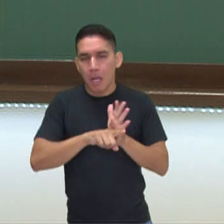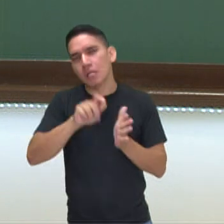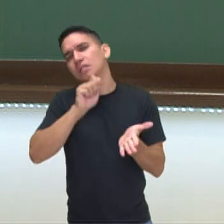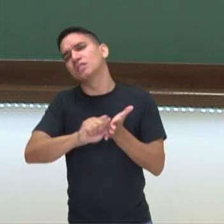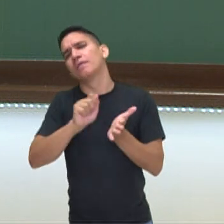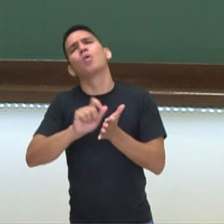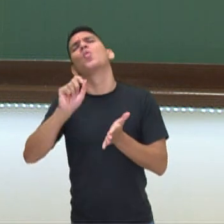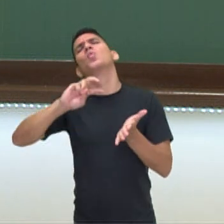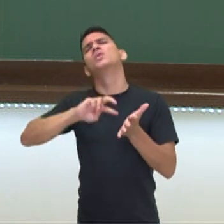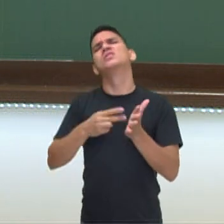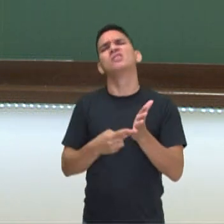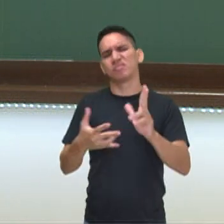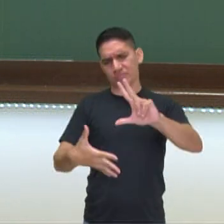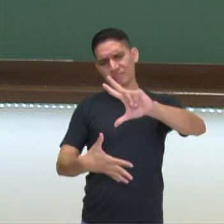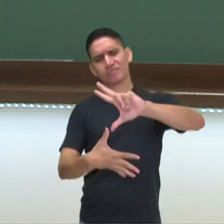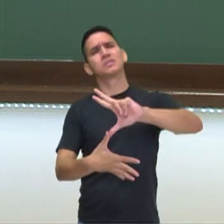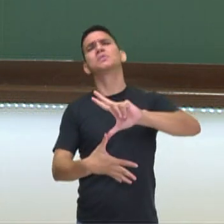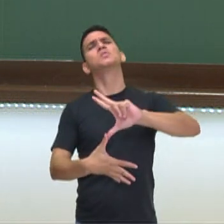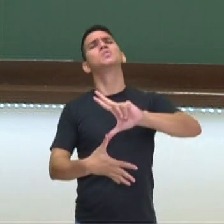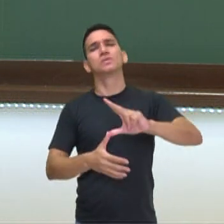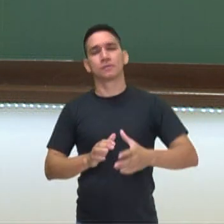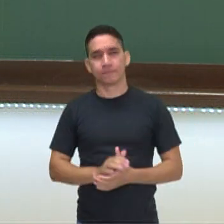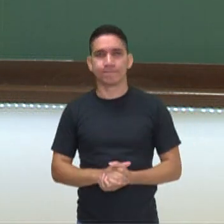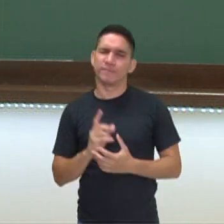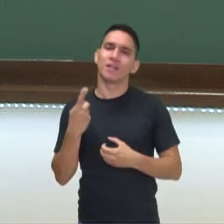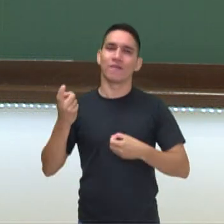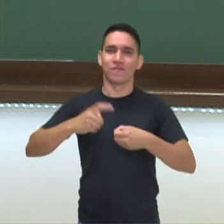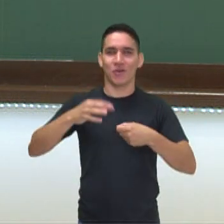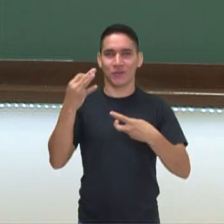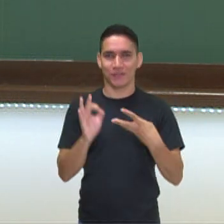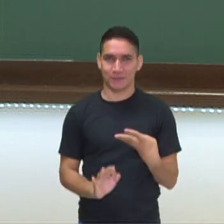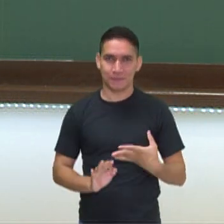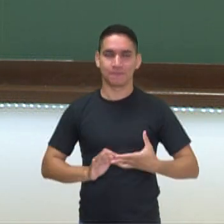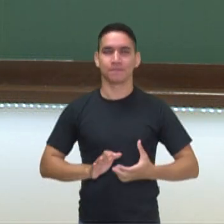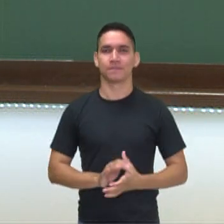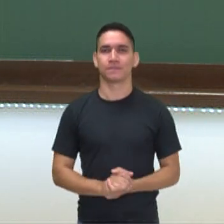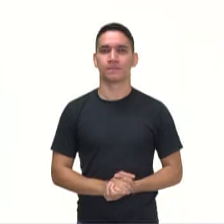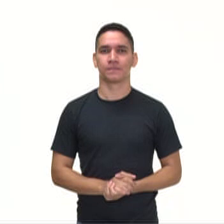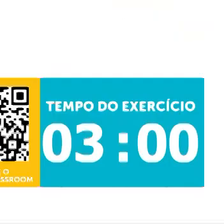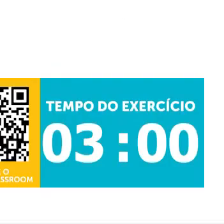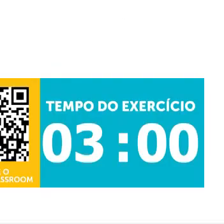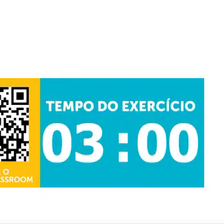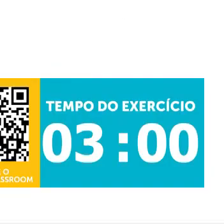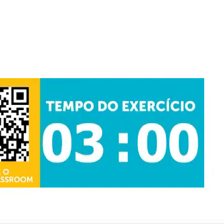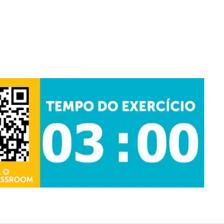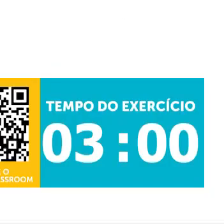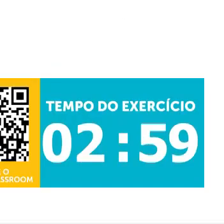o significado dessa expressão. E a gente volta fazendo a correção dessa atividade.